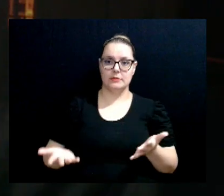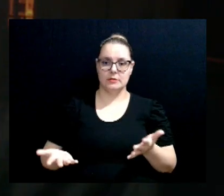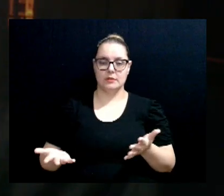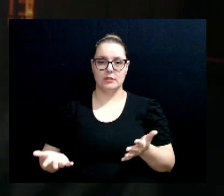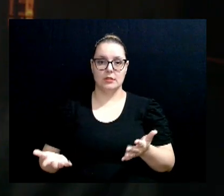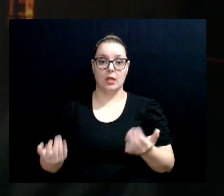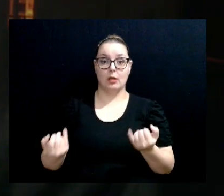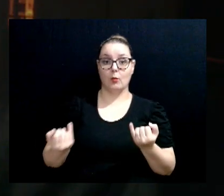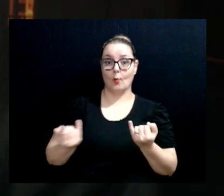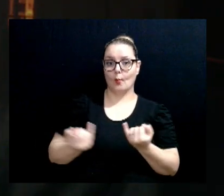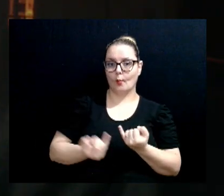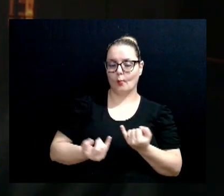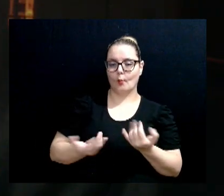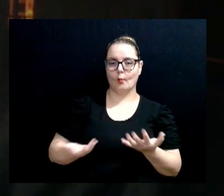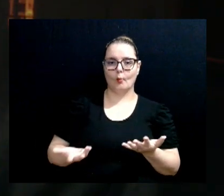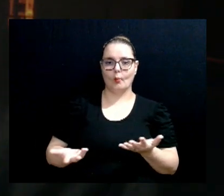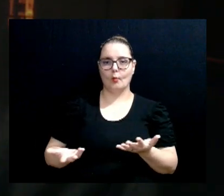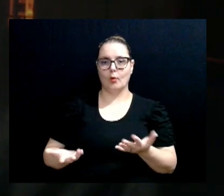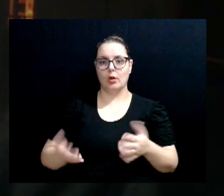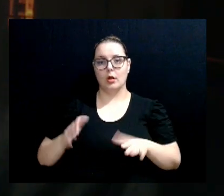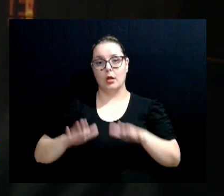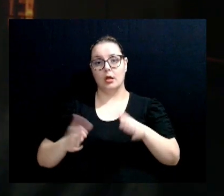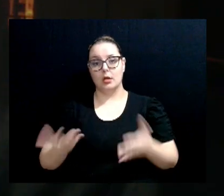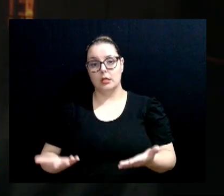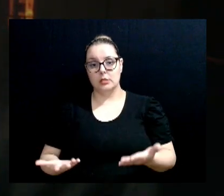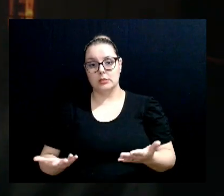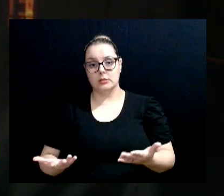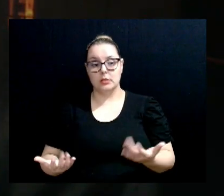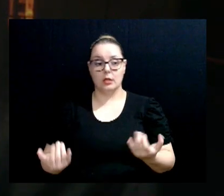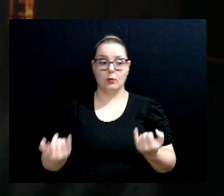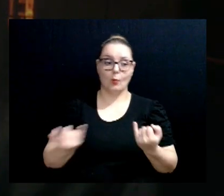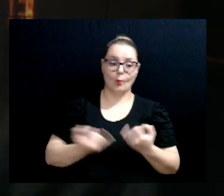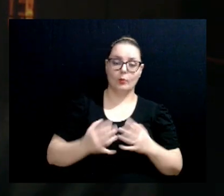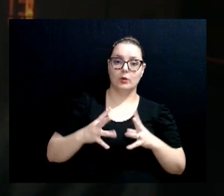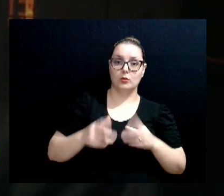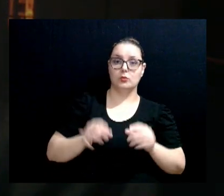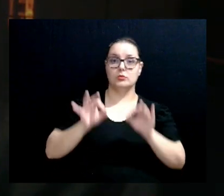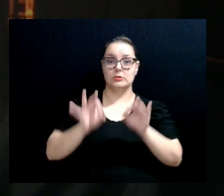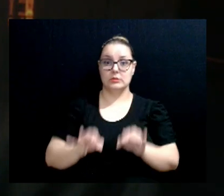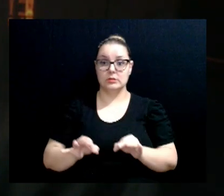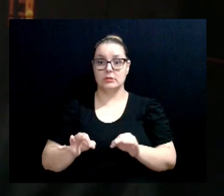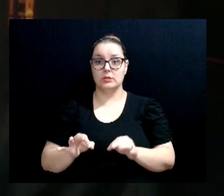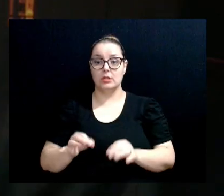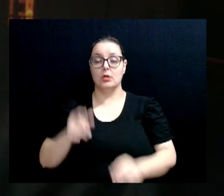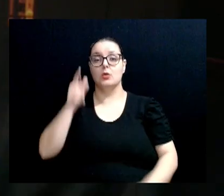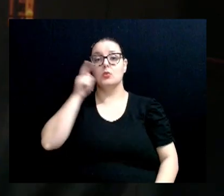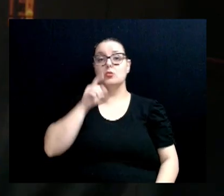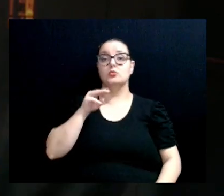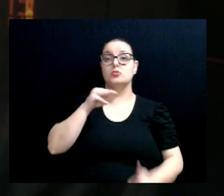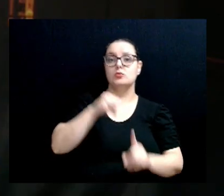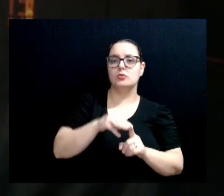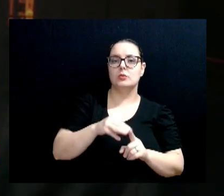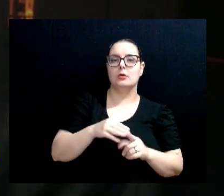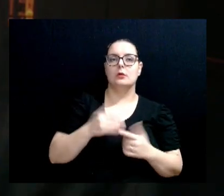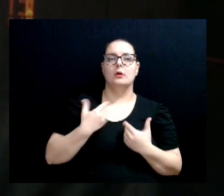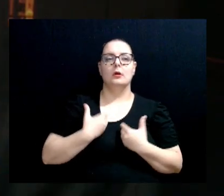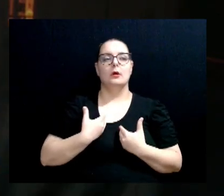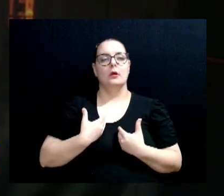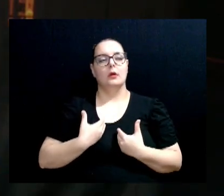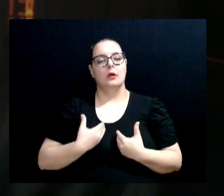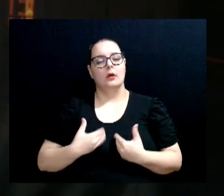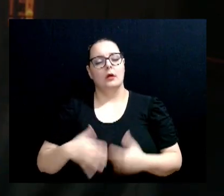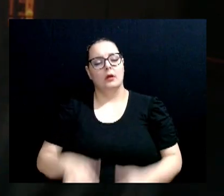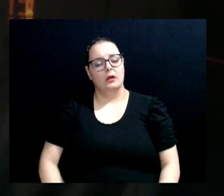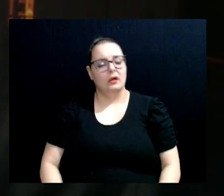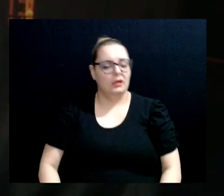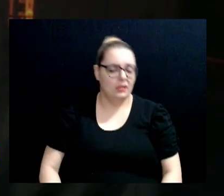emagrecimento, às vezes você emagrece, você faz tudo certinho, você atinge a sua meta, você está exausto de tanto atingir